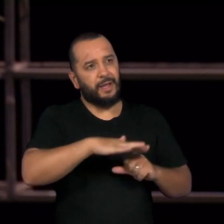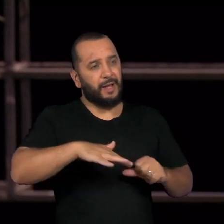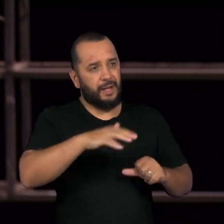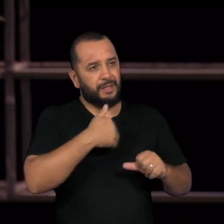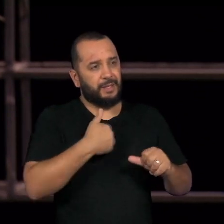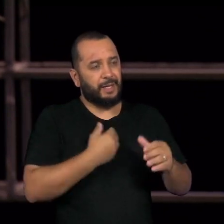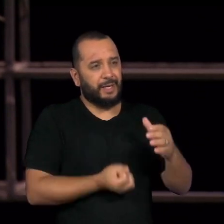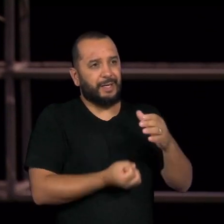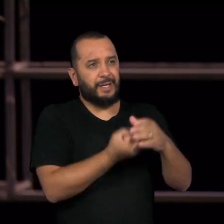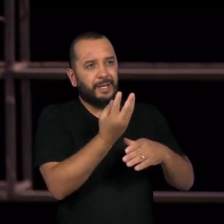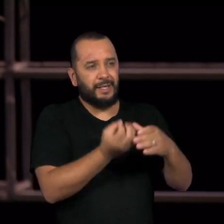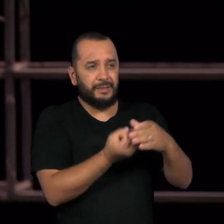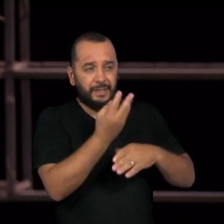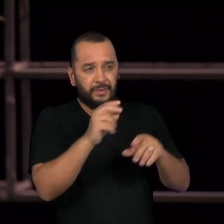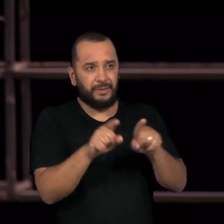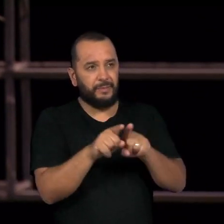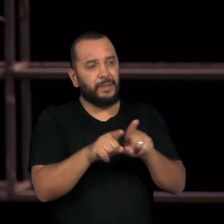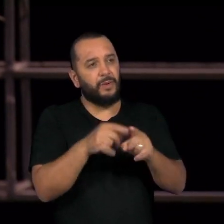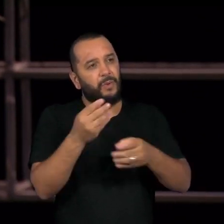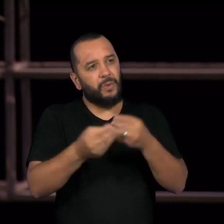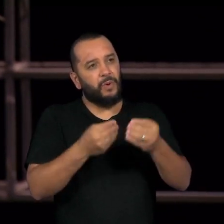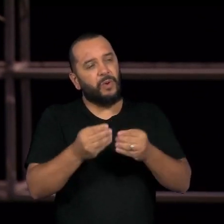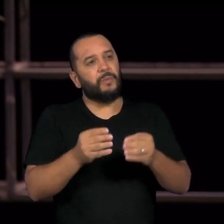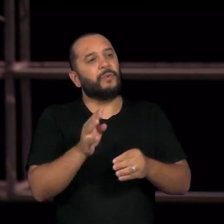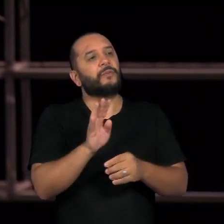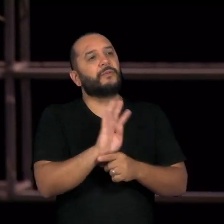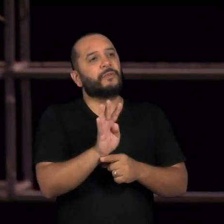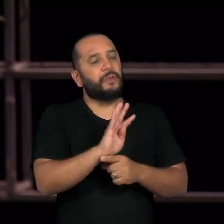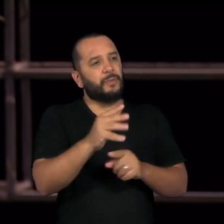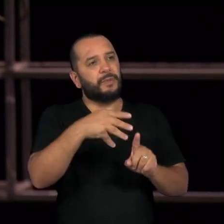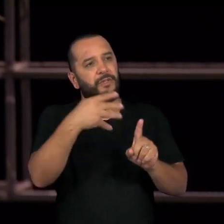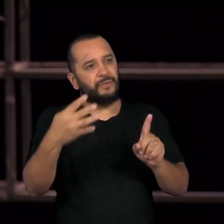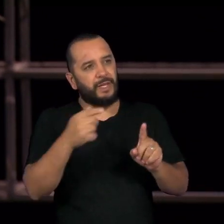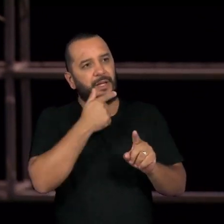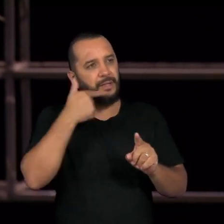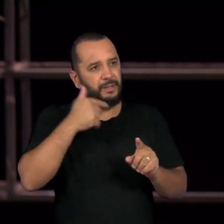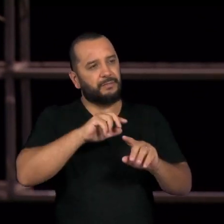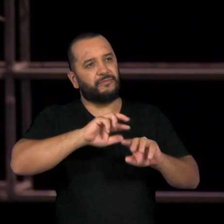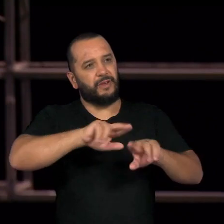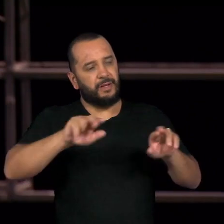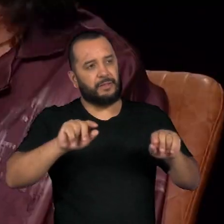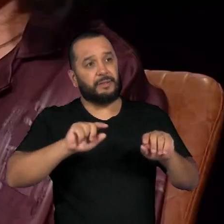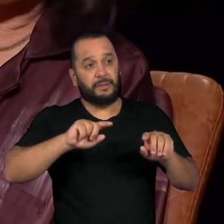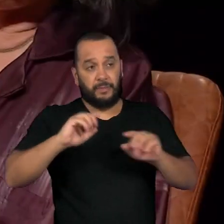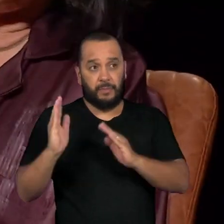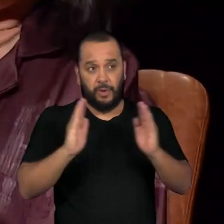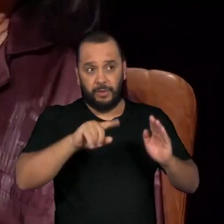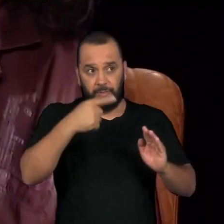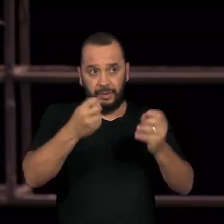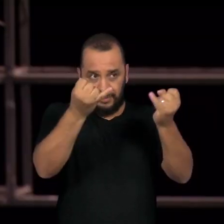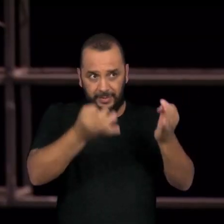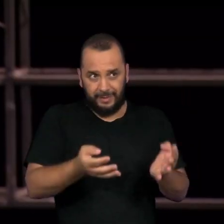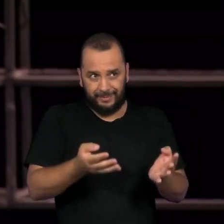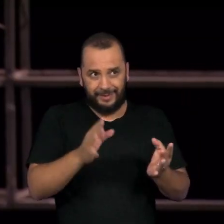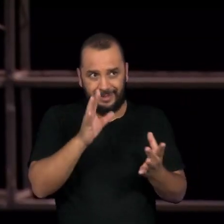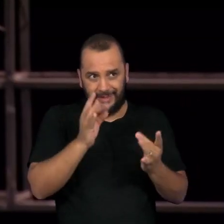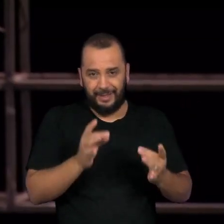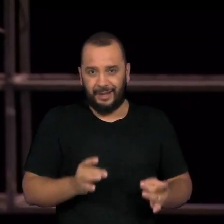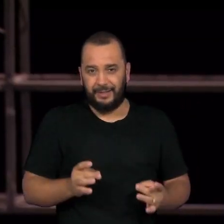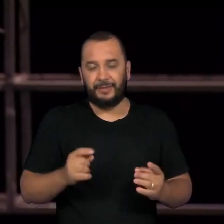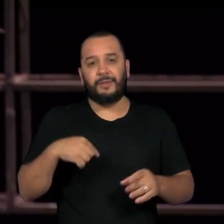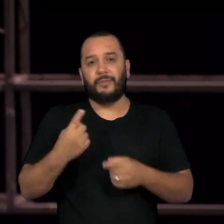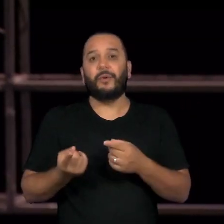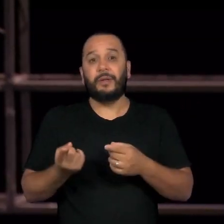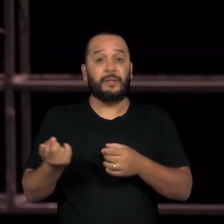como na distribuição de filmes. Vamos falar um pouquinho sobre isso e sobre muito mais no próximo bloco? Vamos sim. A gente volta já